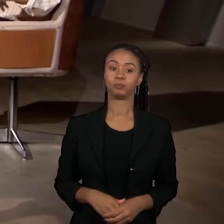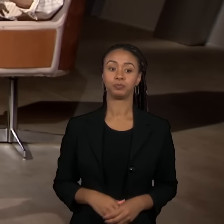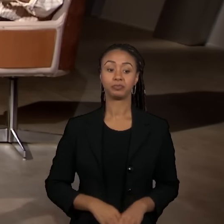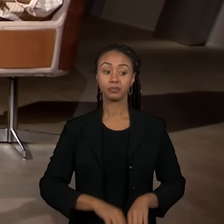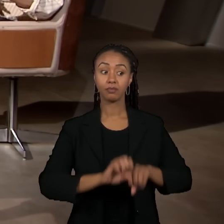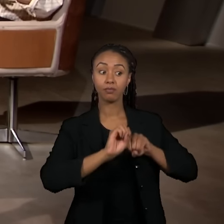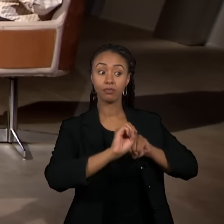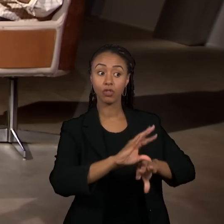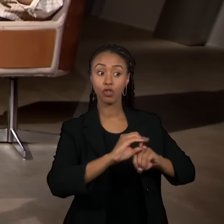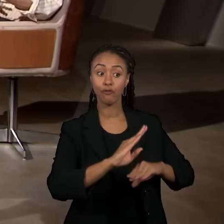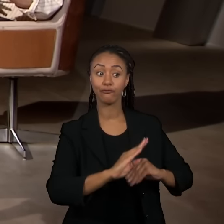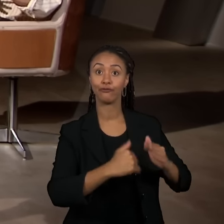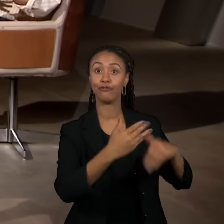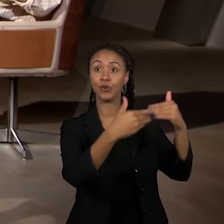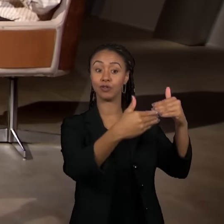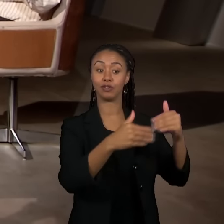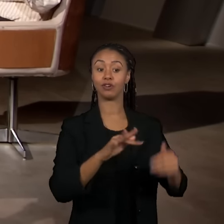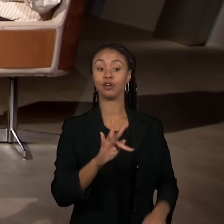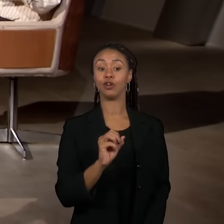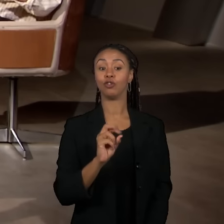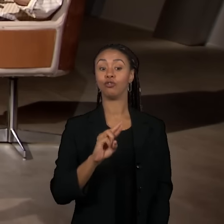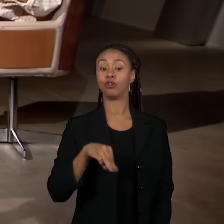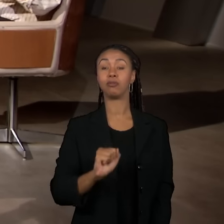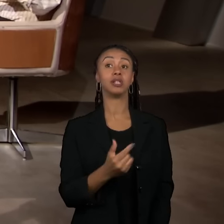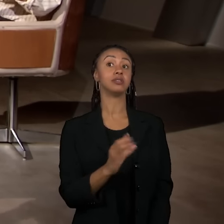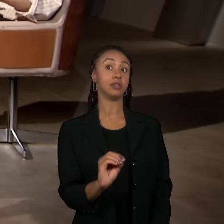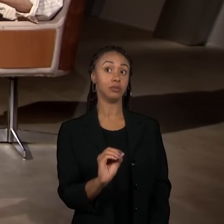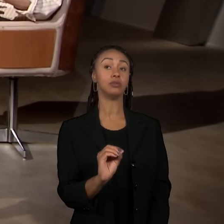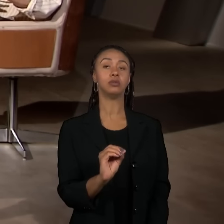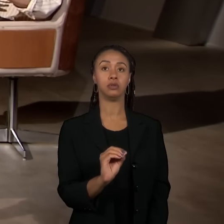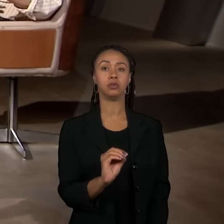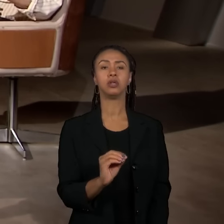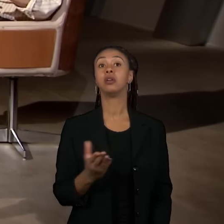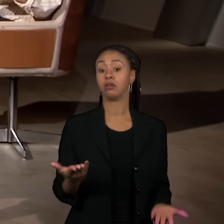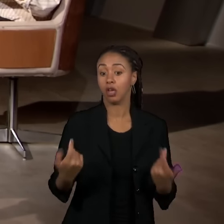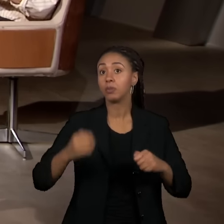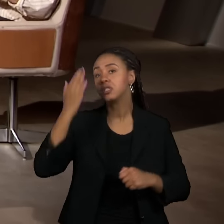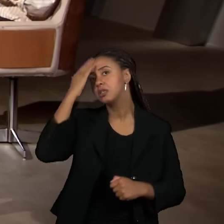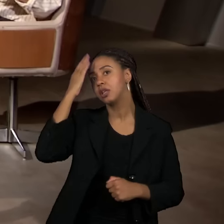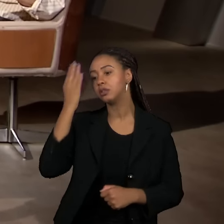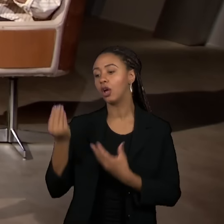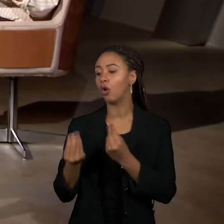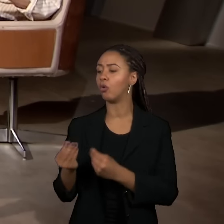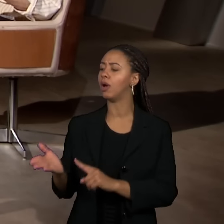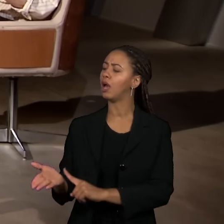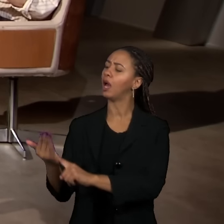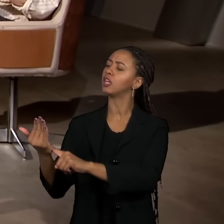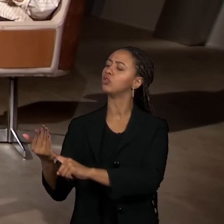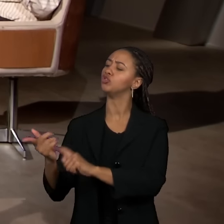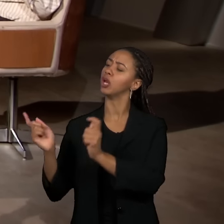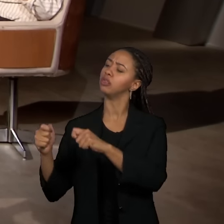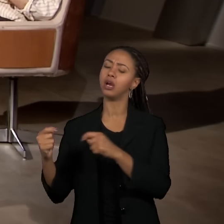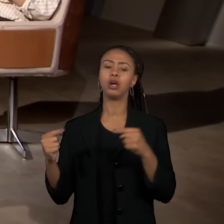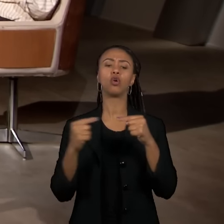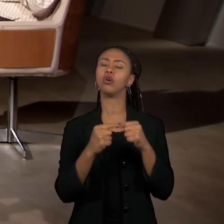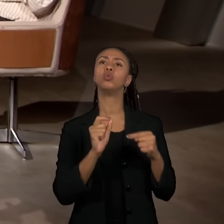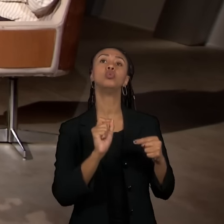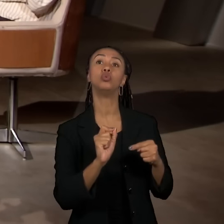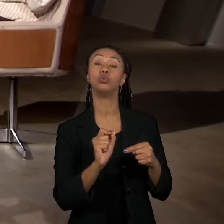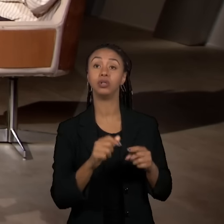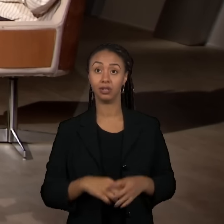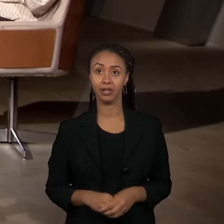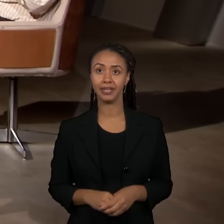que ser em cima de entender né Qual que é o potencial dessa tecnologia e quando que eu uso para quê uma coisa é